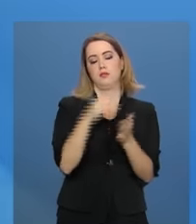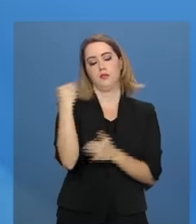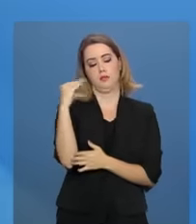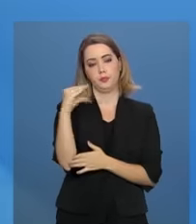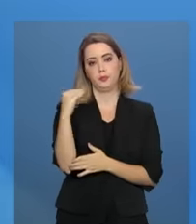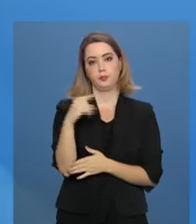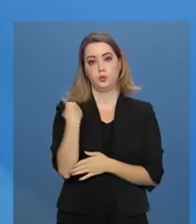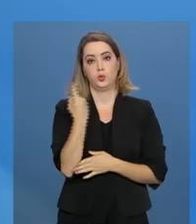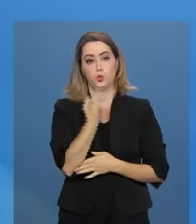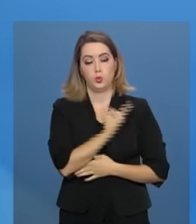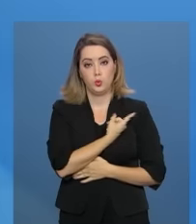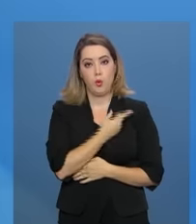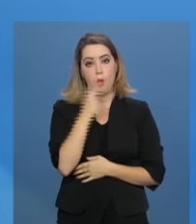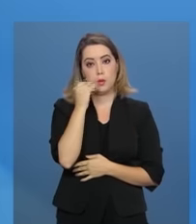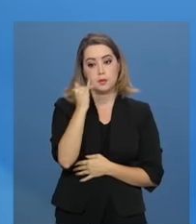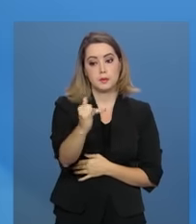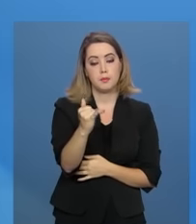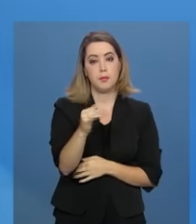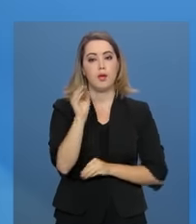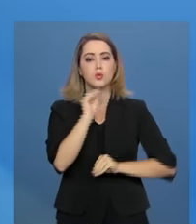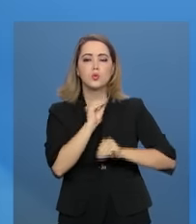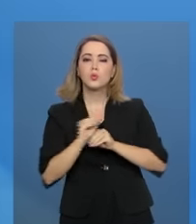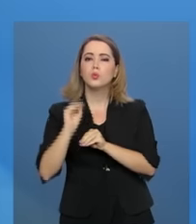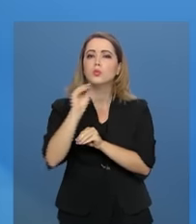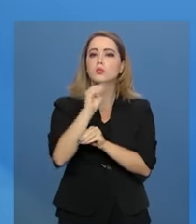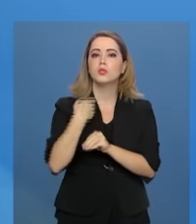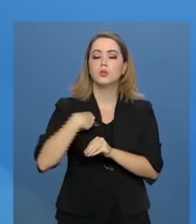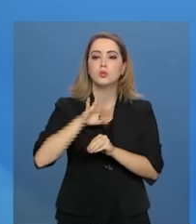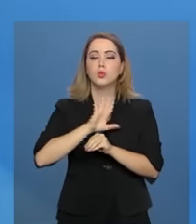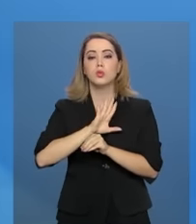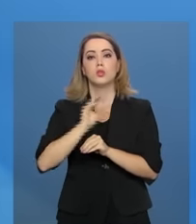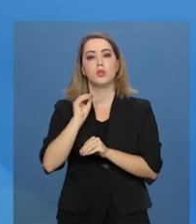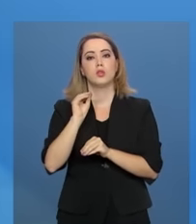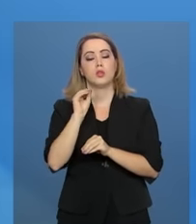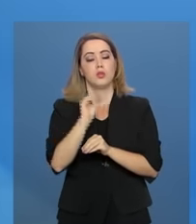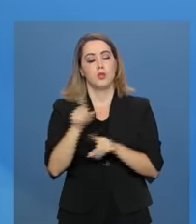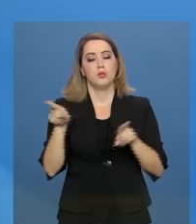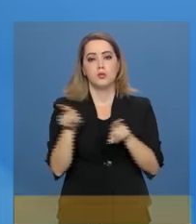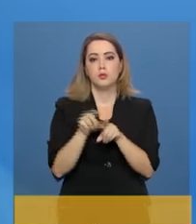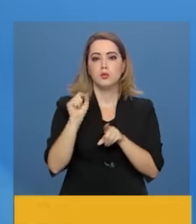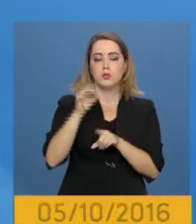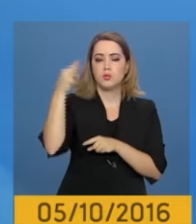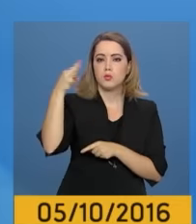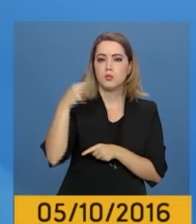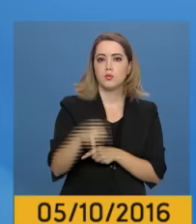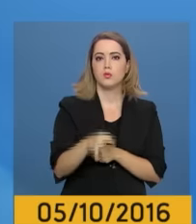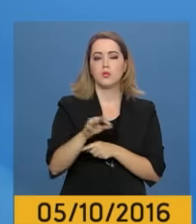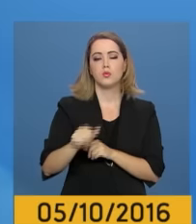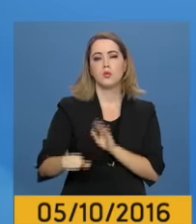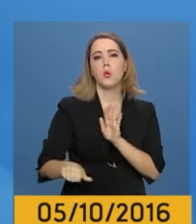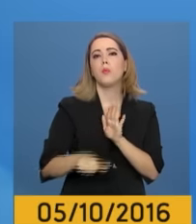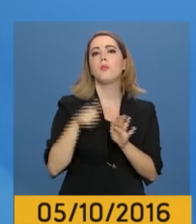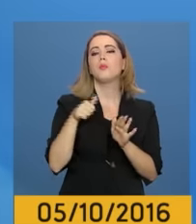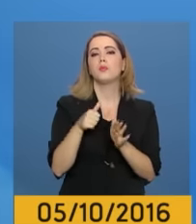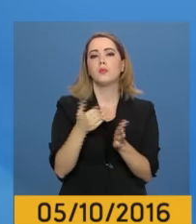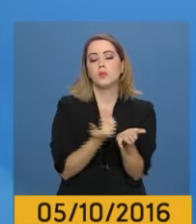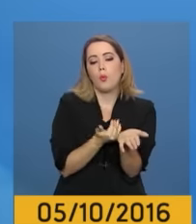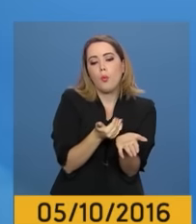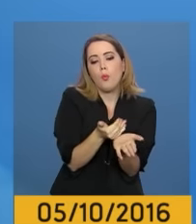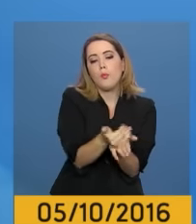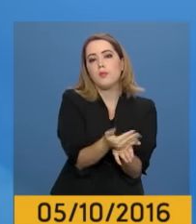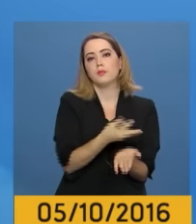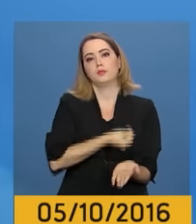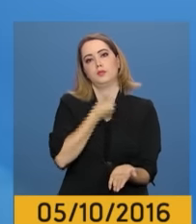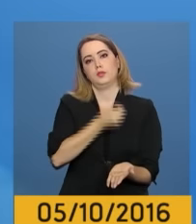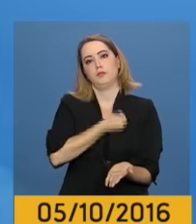pais, cuidadores, influenciamos de forma decisiva a criança nos seus primeiros anos de vida.